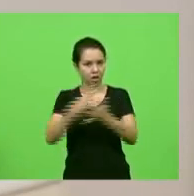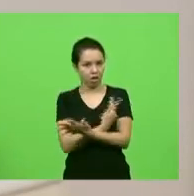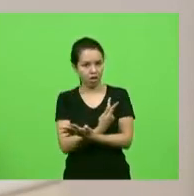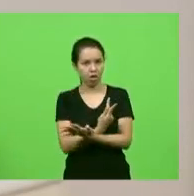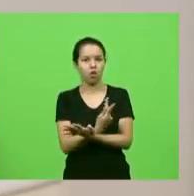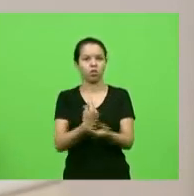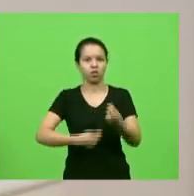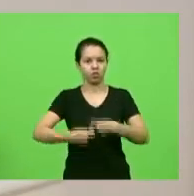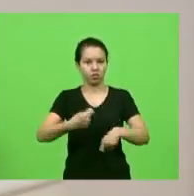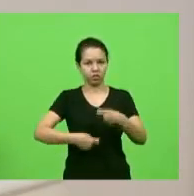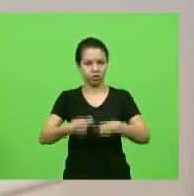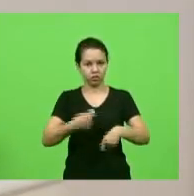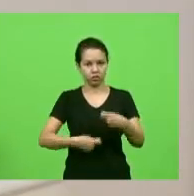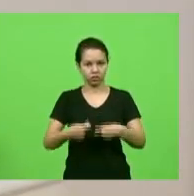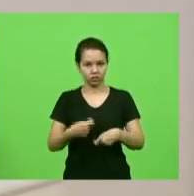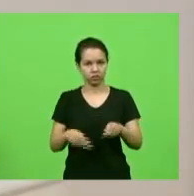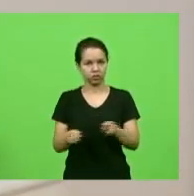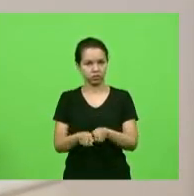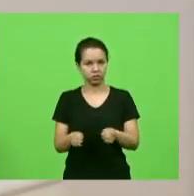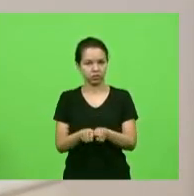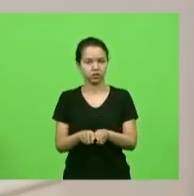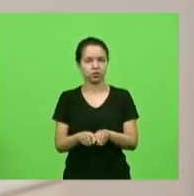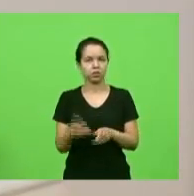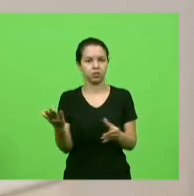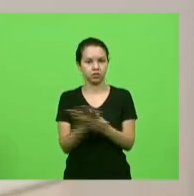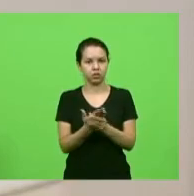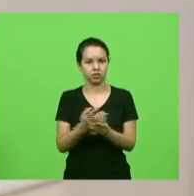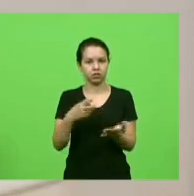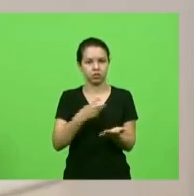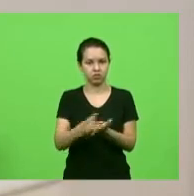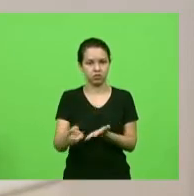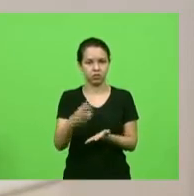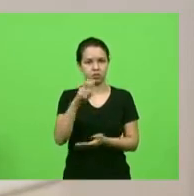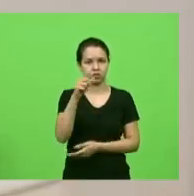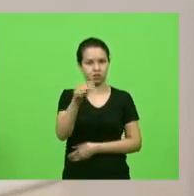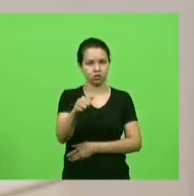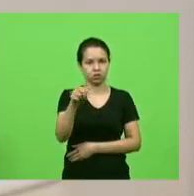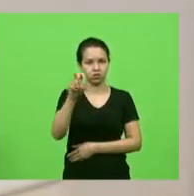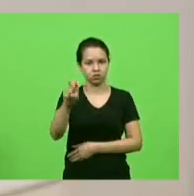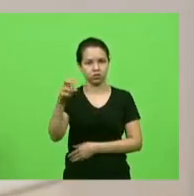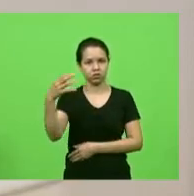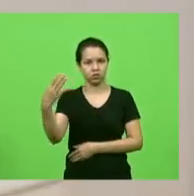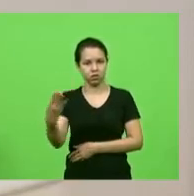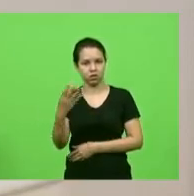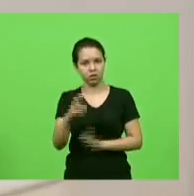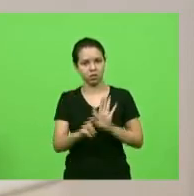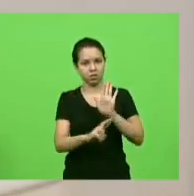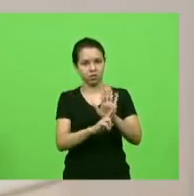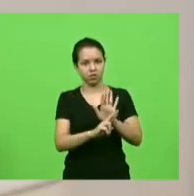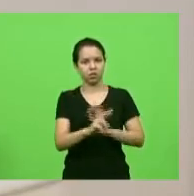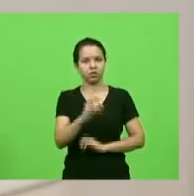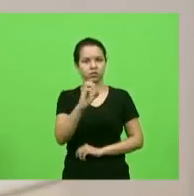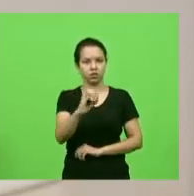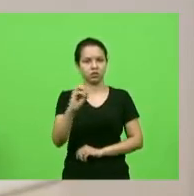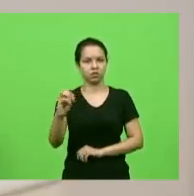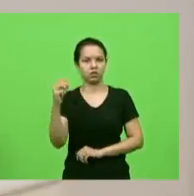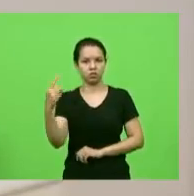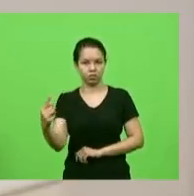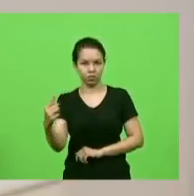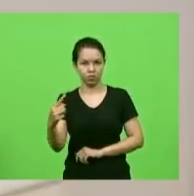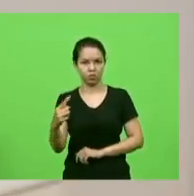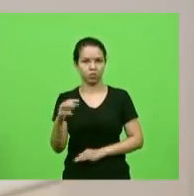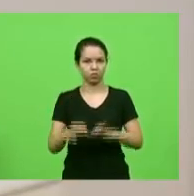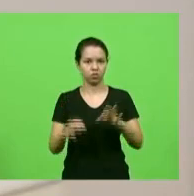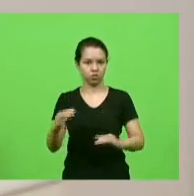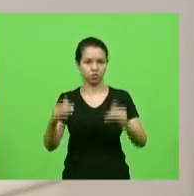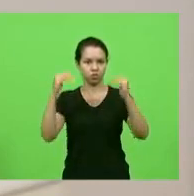no processo de impeachment número 754, a representação número 001, o desembargador Luiz